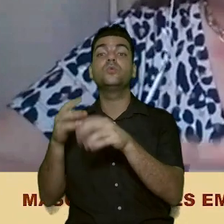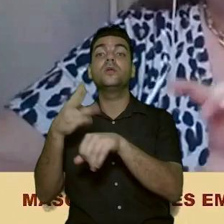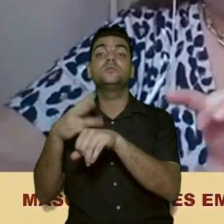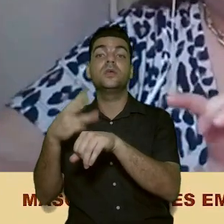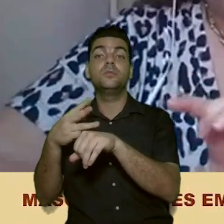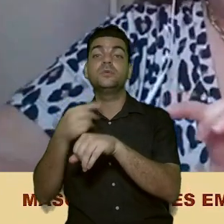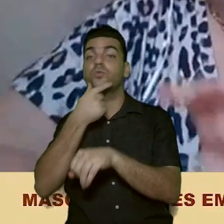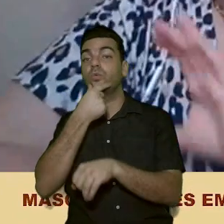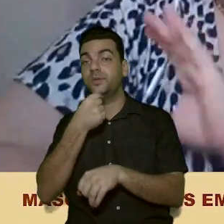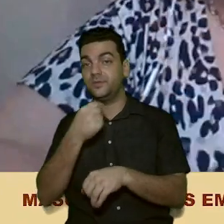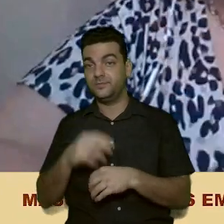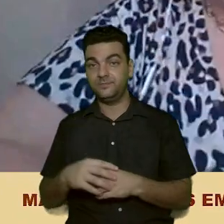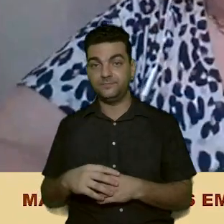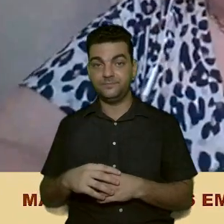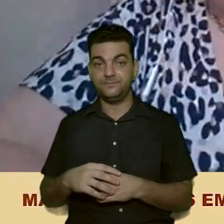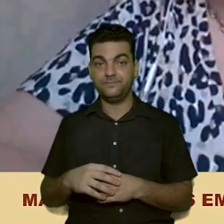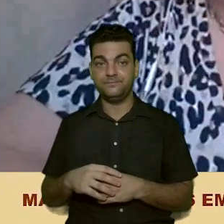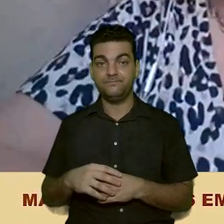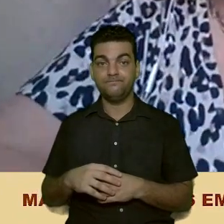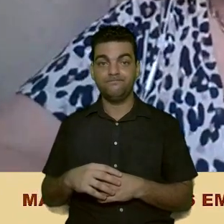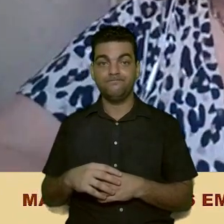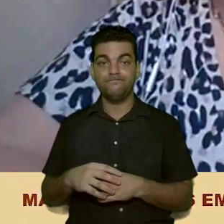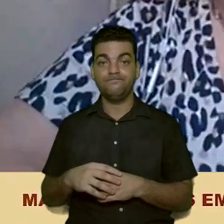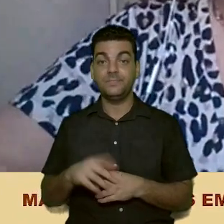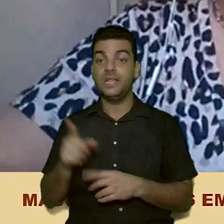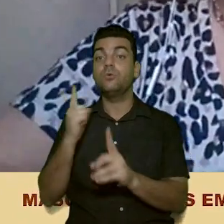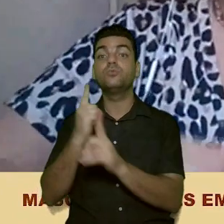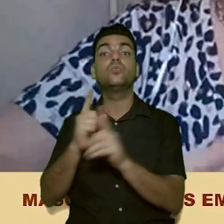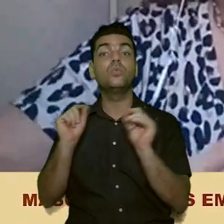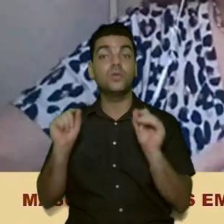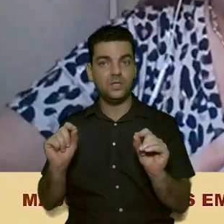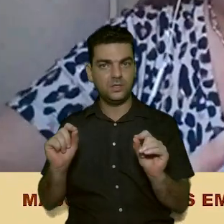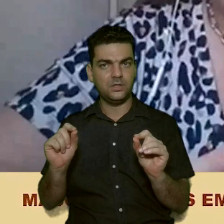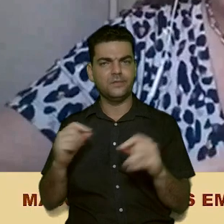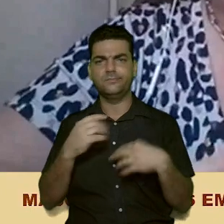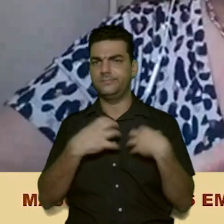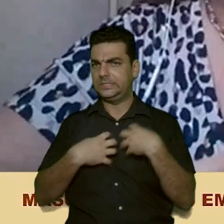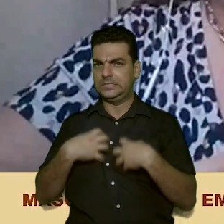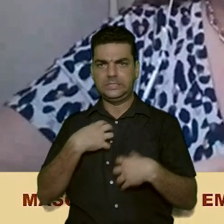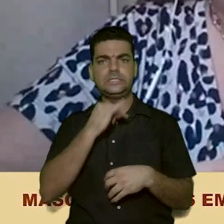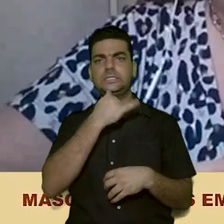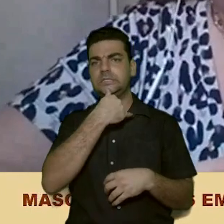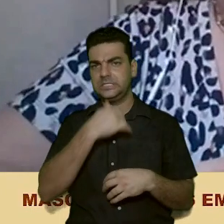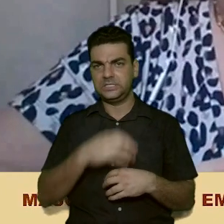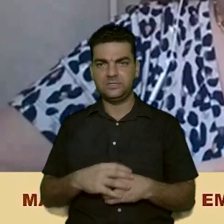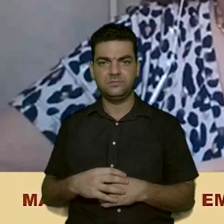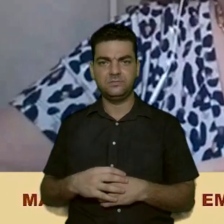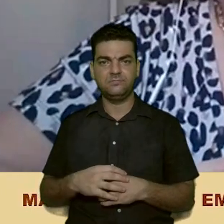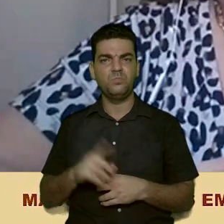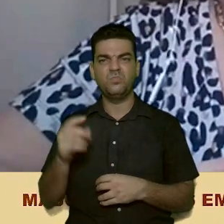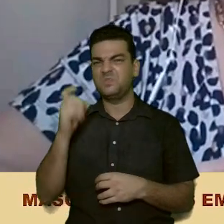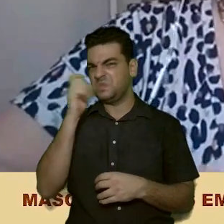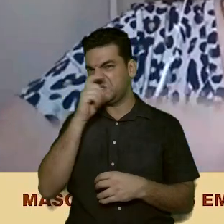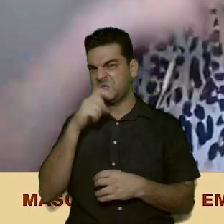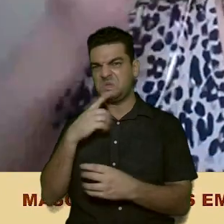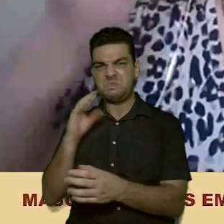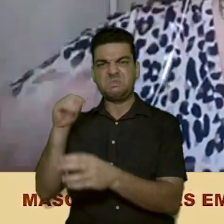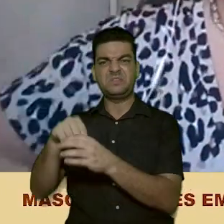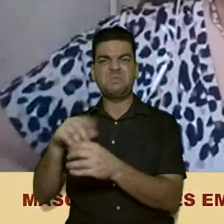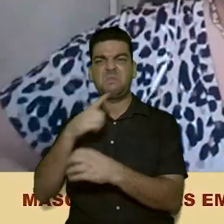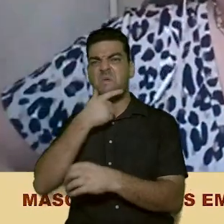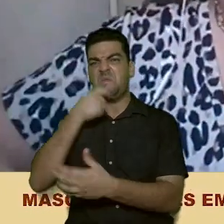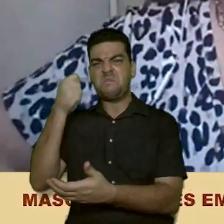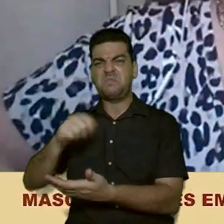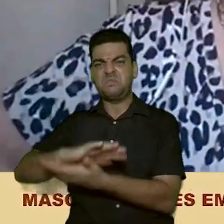WhatsApps masculinos. E assim, né, o que ela descobriu ali foi muito triste. Muita misoginia e